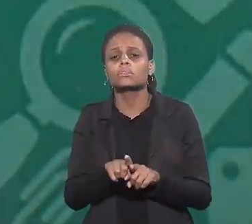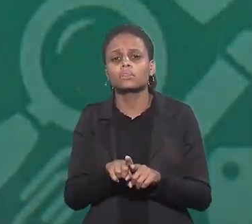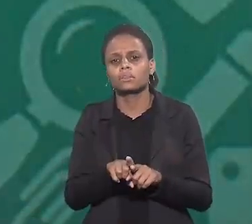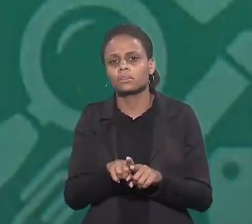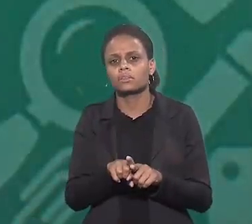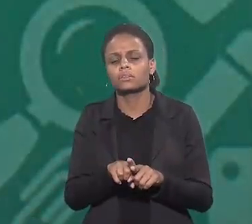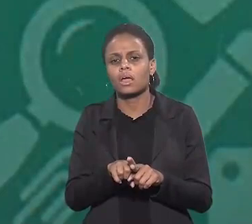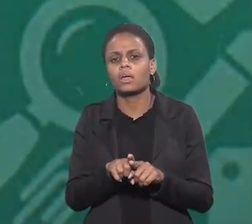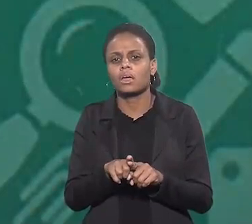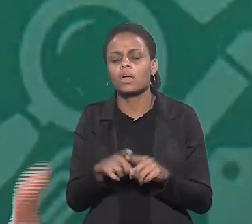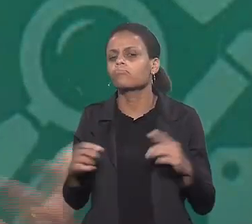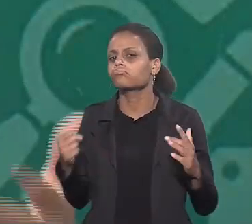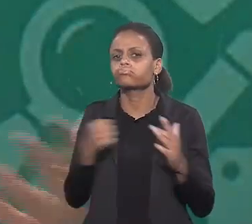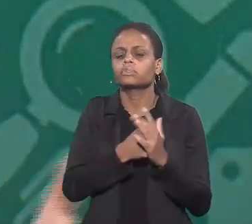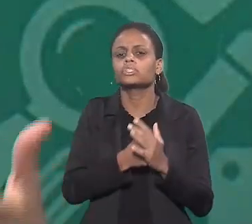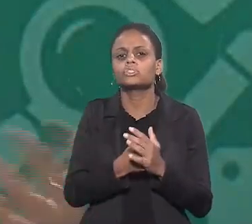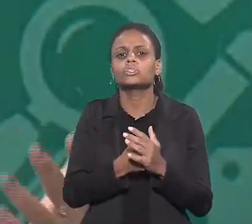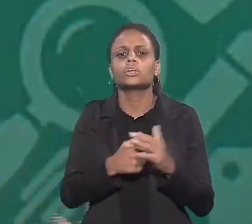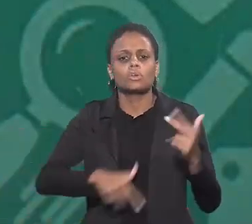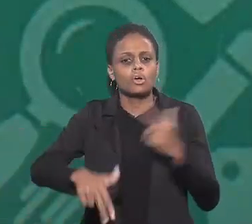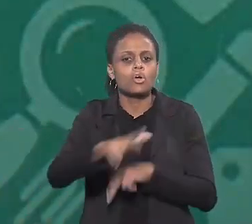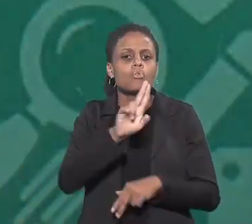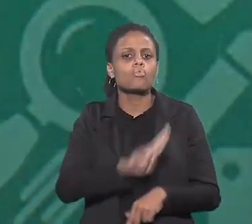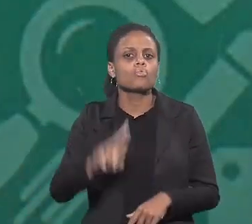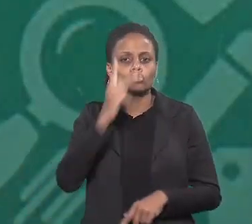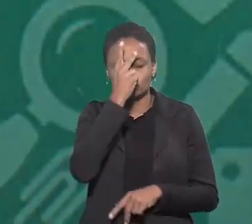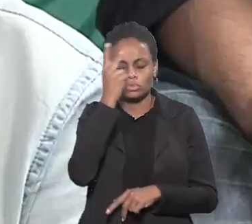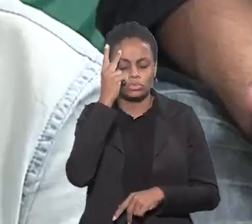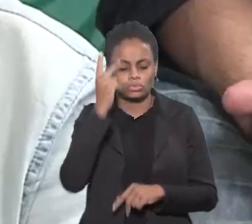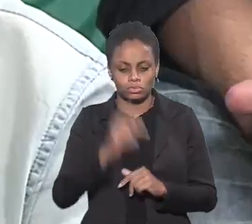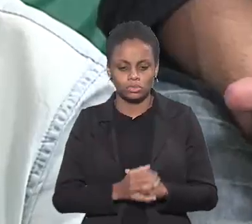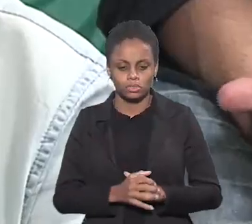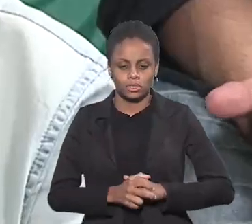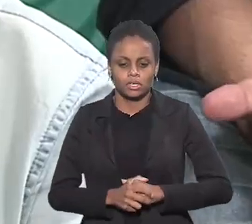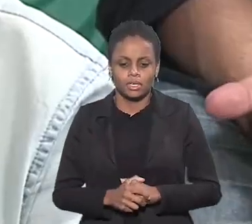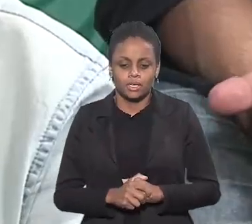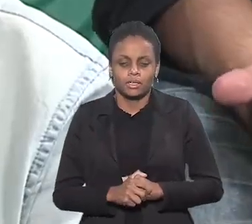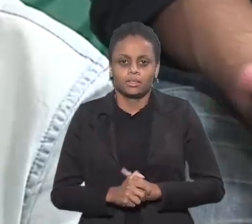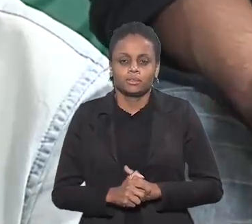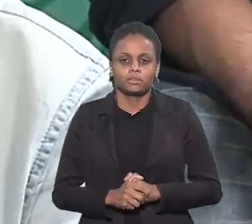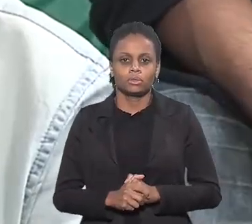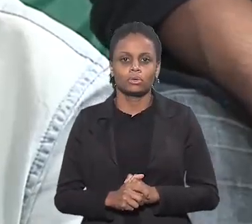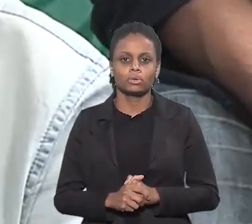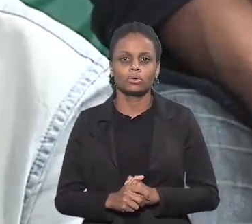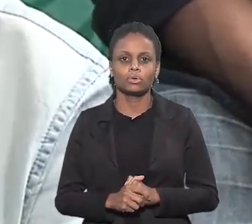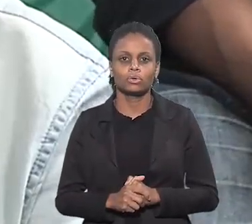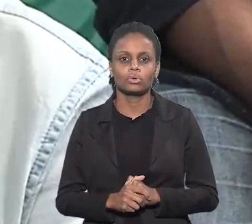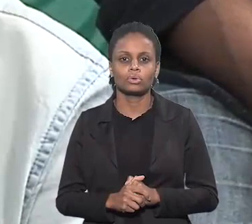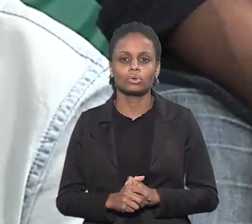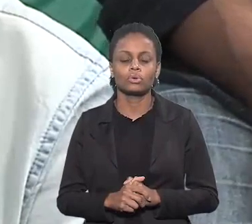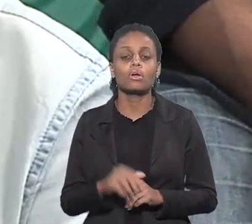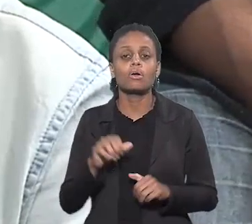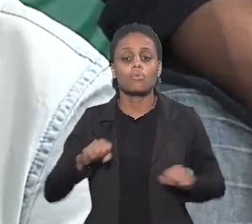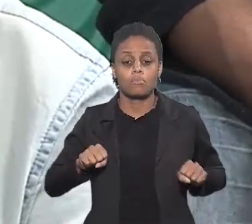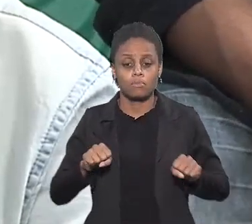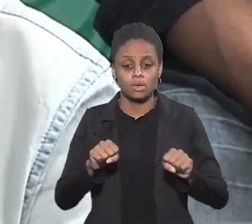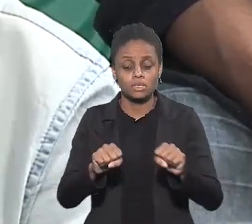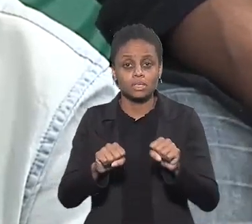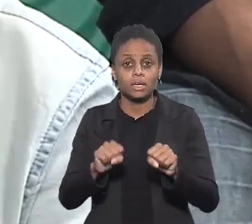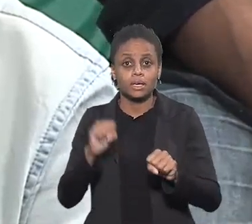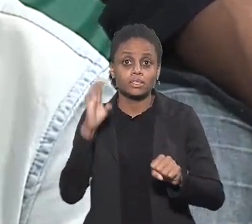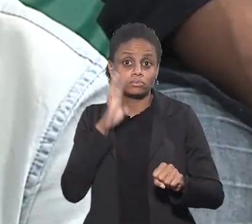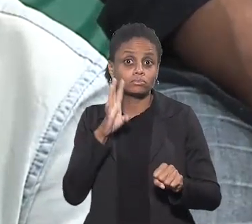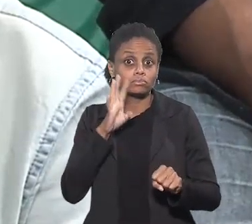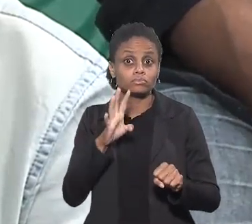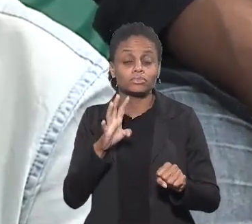prejudicar a acessibilidade, o uso das pessoas, né? Sim, o patinete é interessante que ele expõe